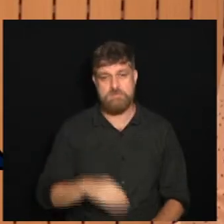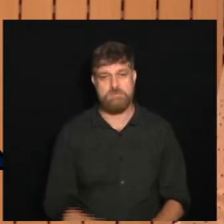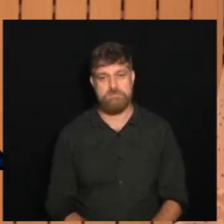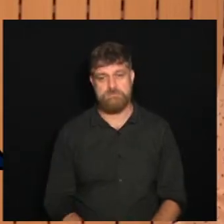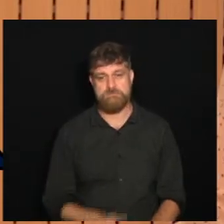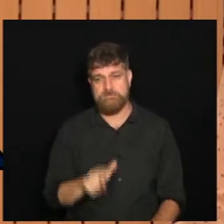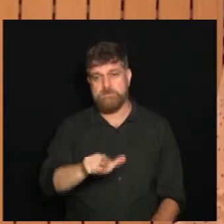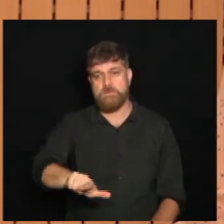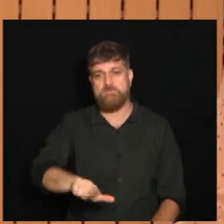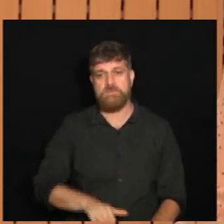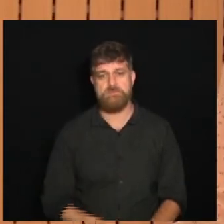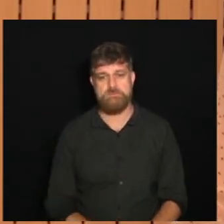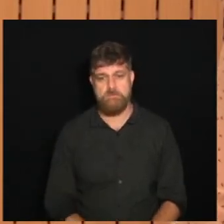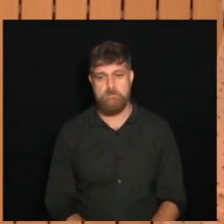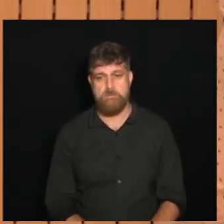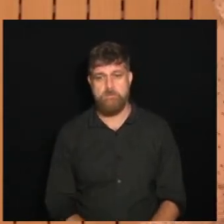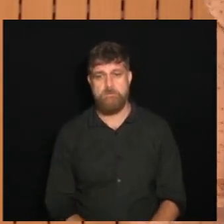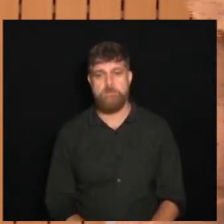novamente.